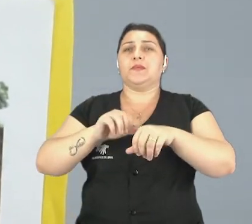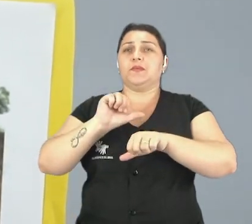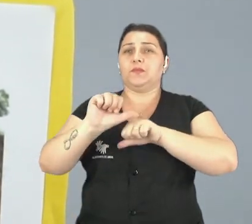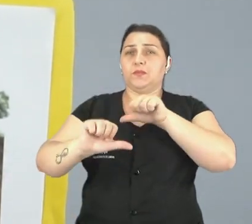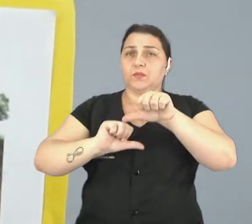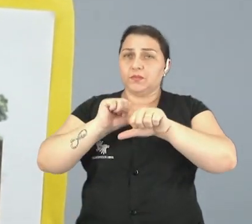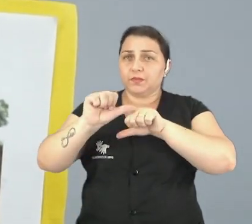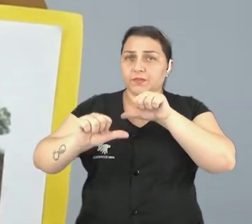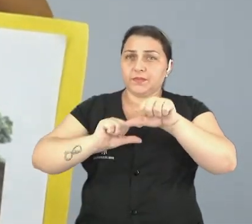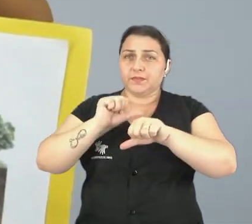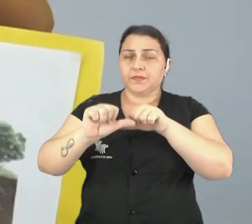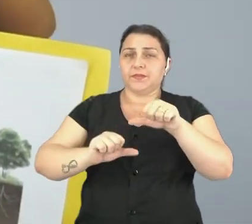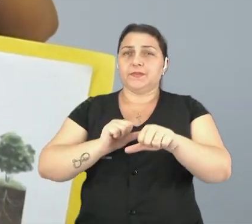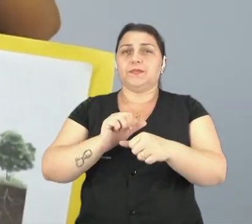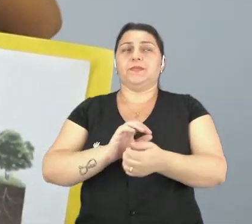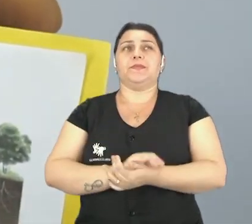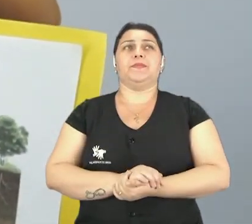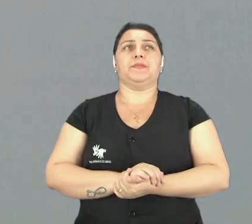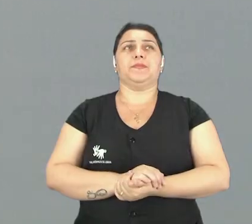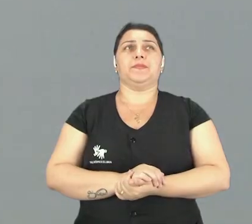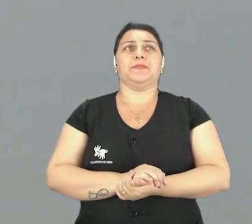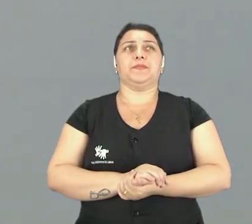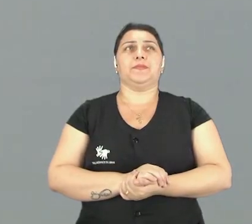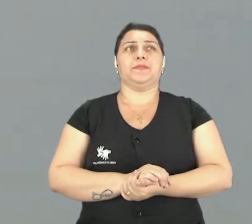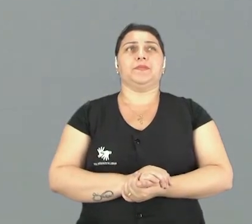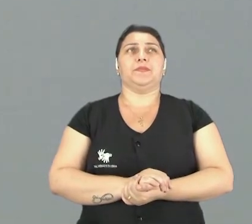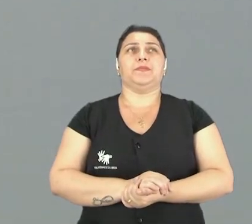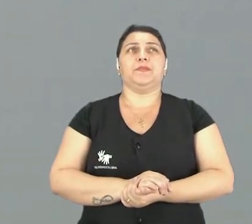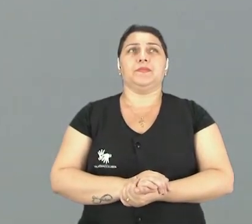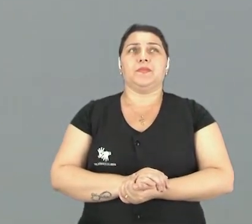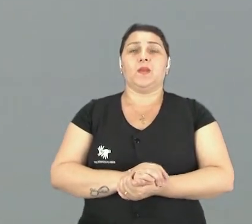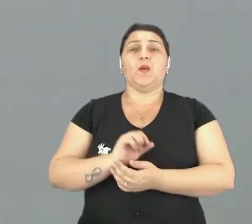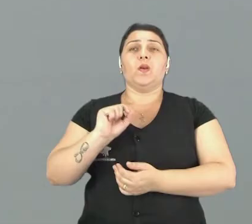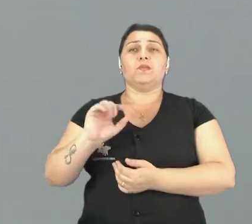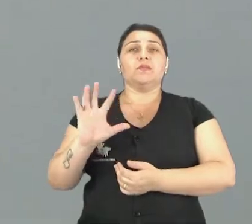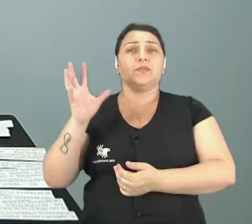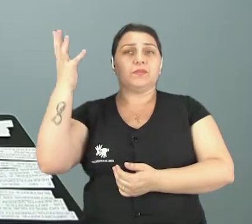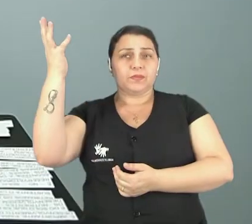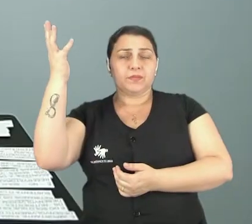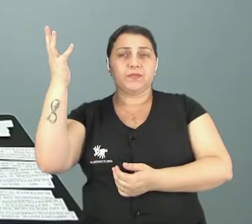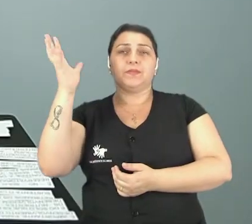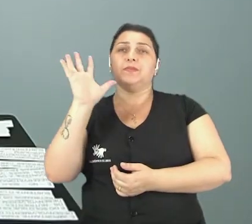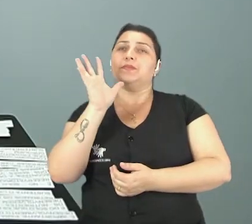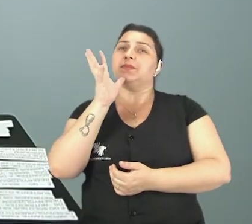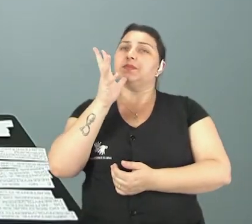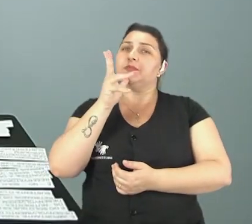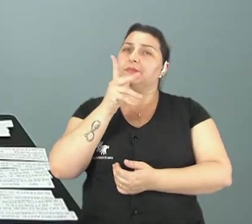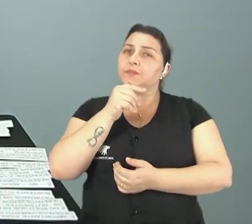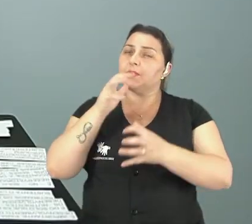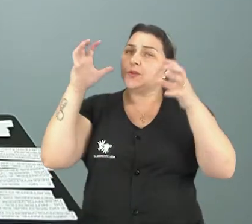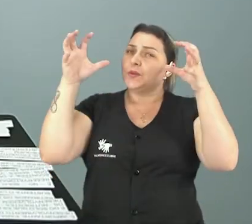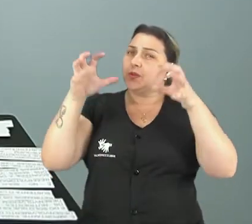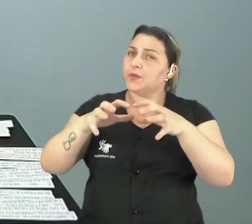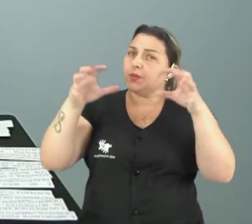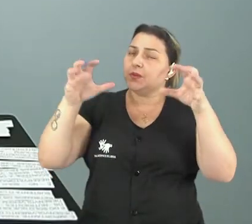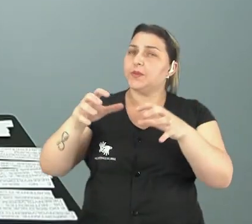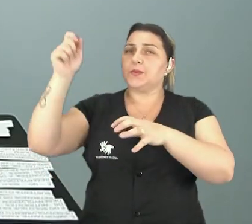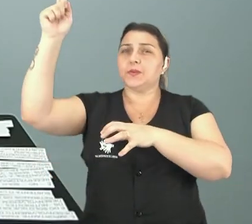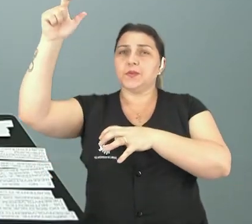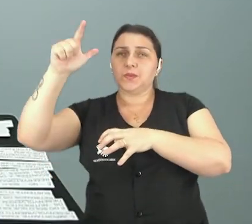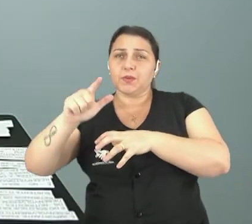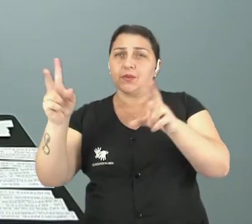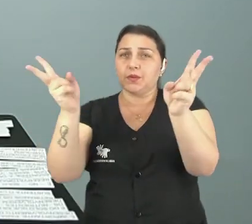cada vez mais se transformando, tá? Então, com essa vegetação, o que acontece? Com o passar do tempo, do sol e da